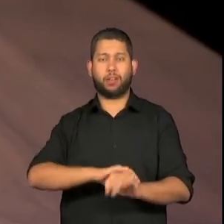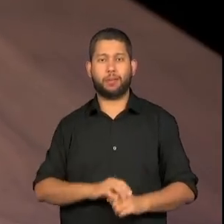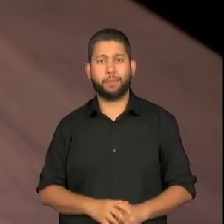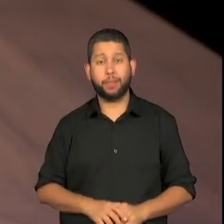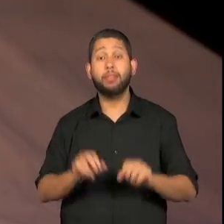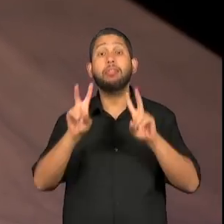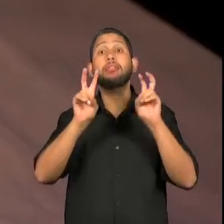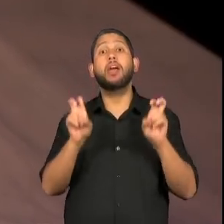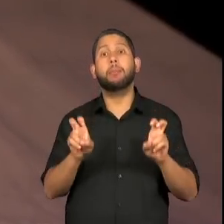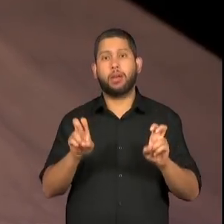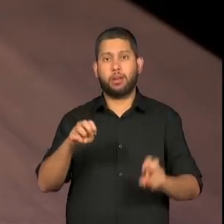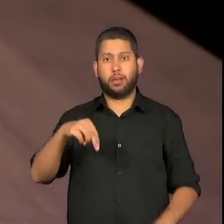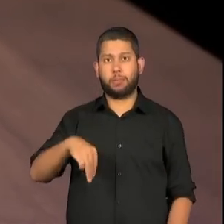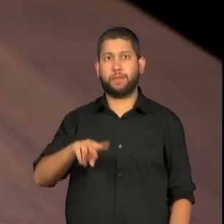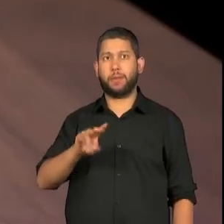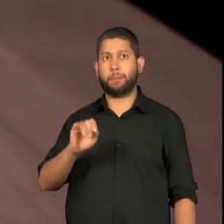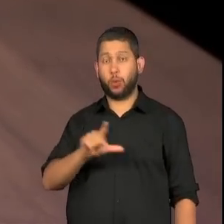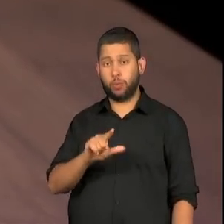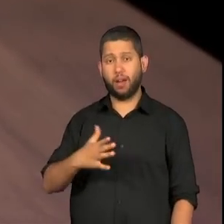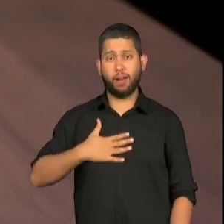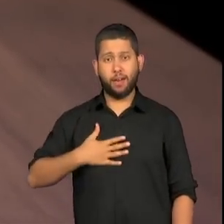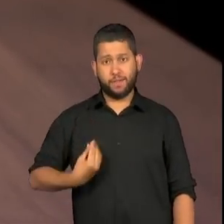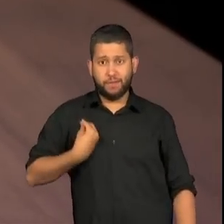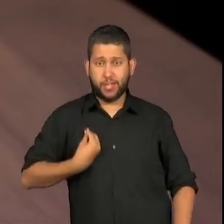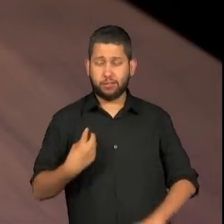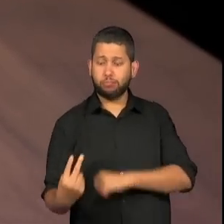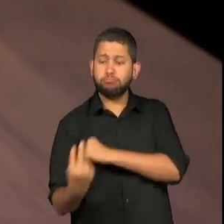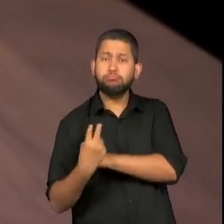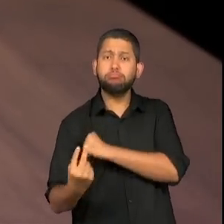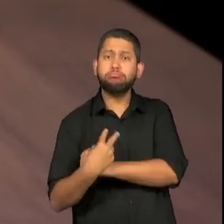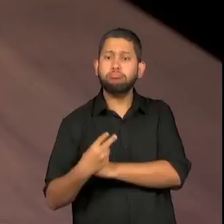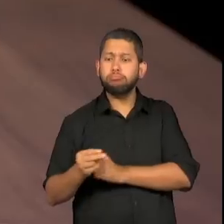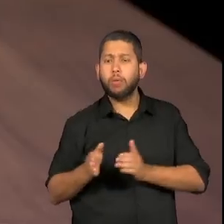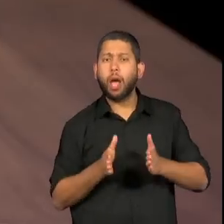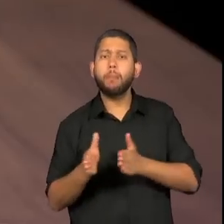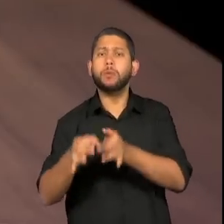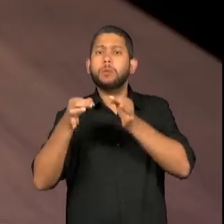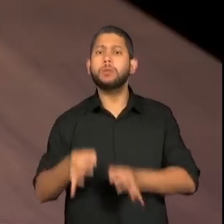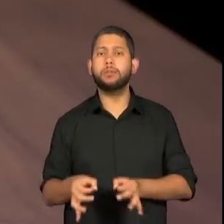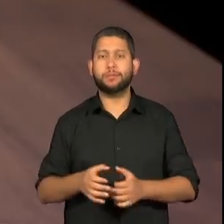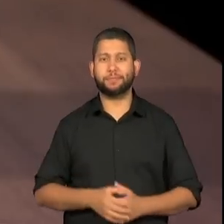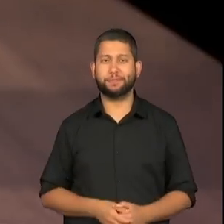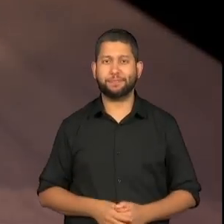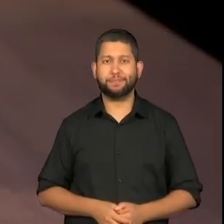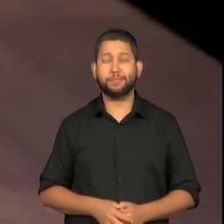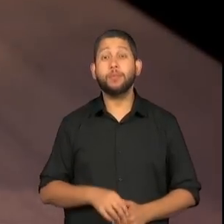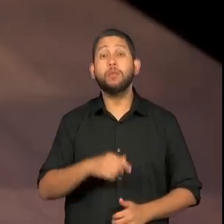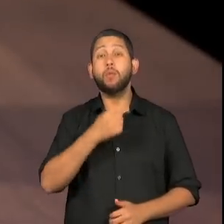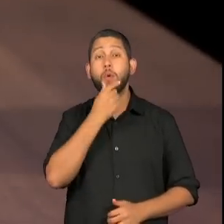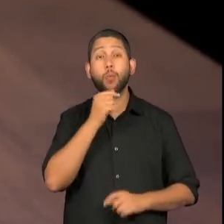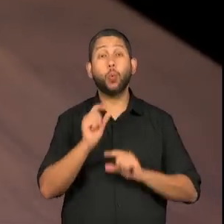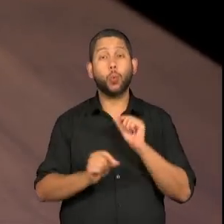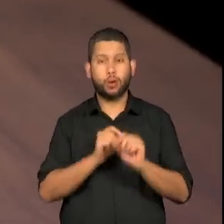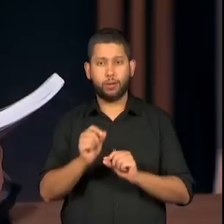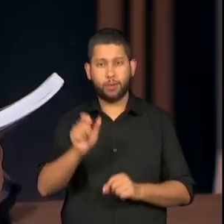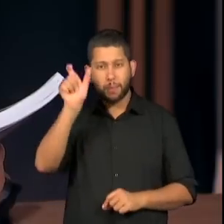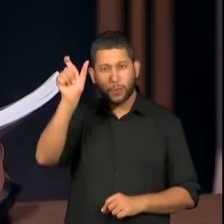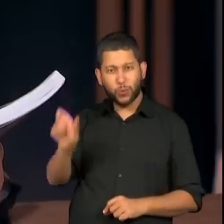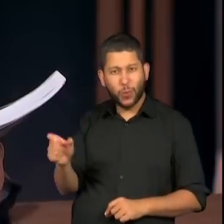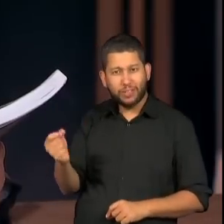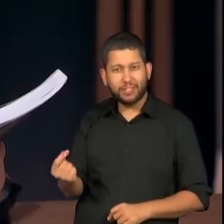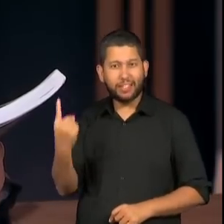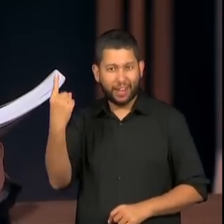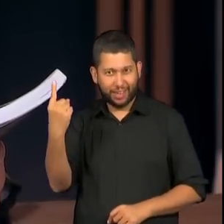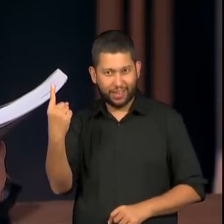Caminhar, MV Bill. Tem um cara que você descreve desse jeito. Um maluco estranho, com cara de castanha de